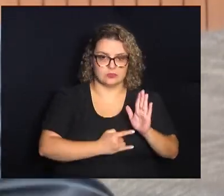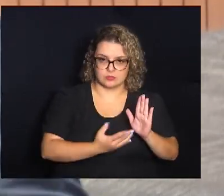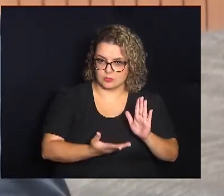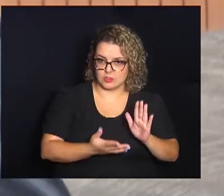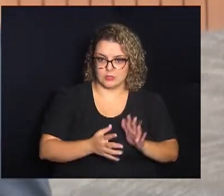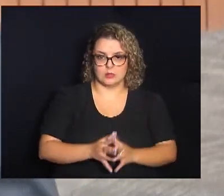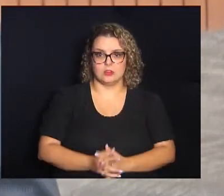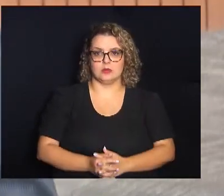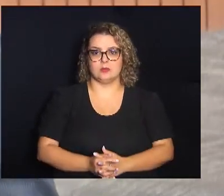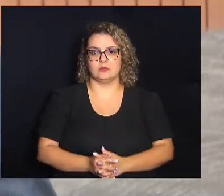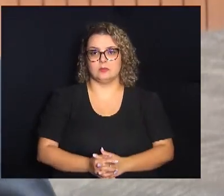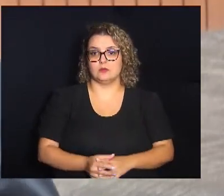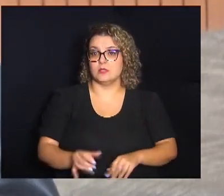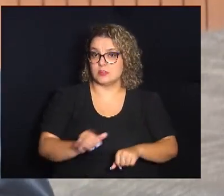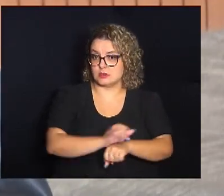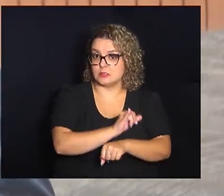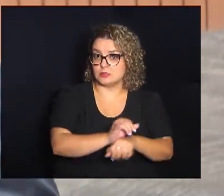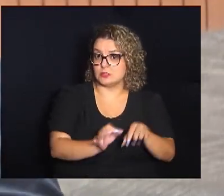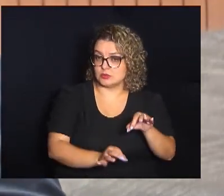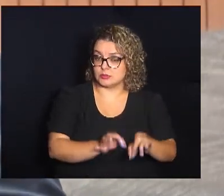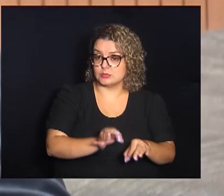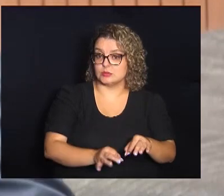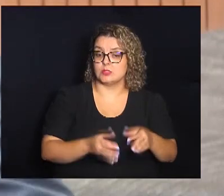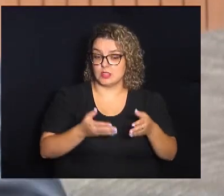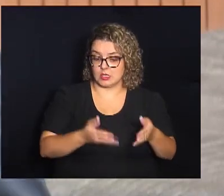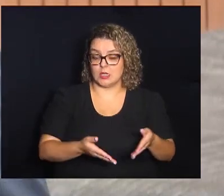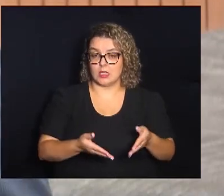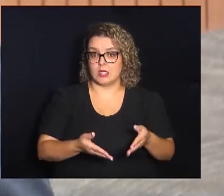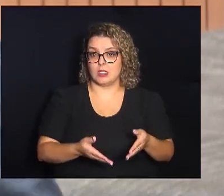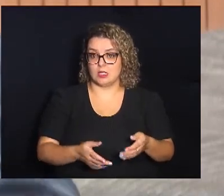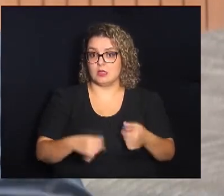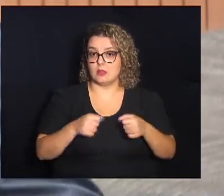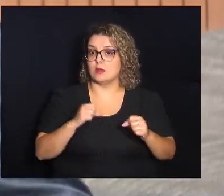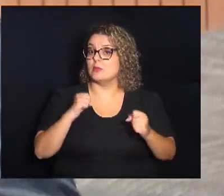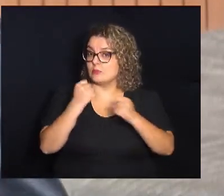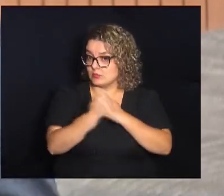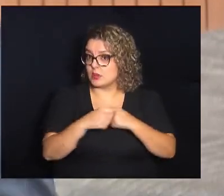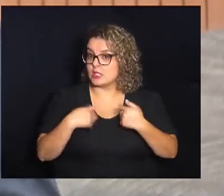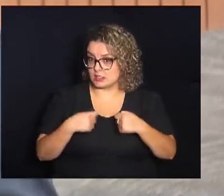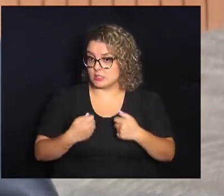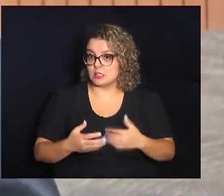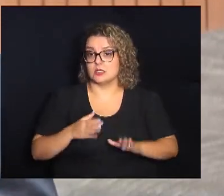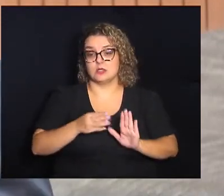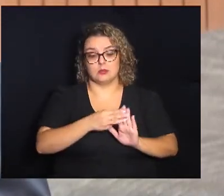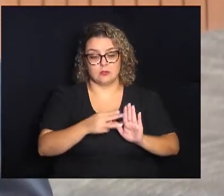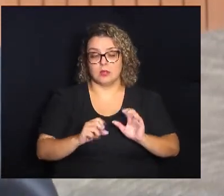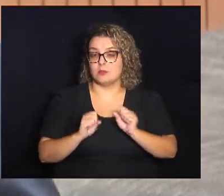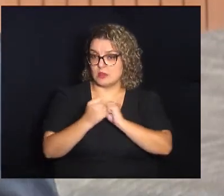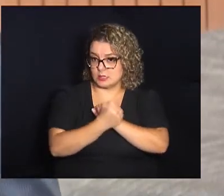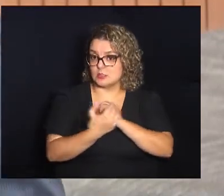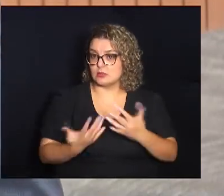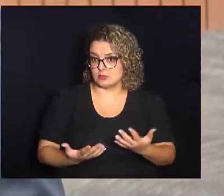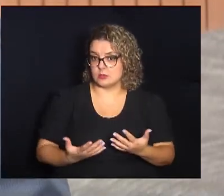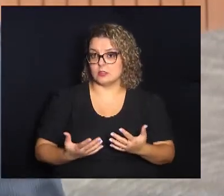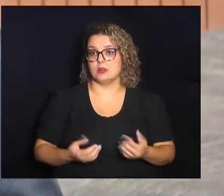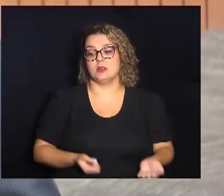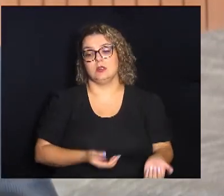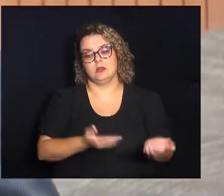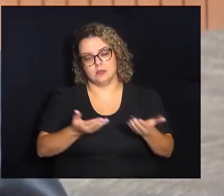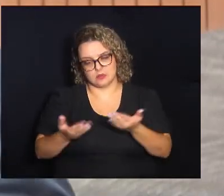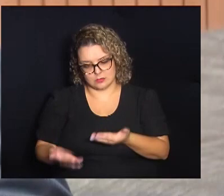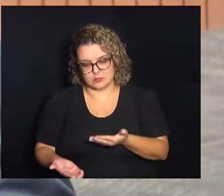um instrumento judicial de que ela tem que ser protegida, ela tem que ter uma medida protetiva, ela apresenta